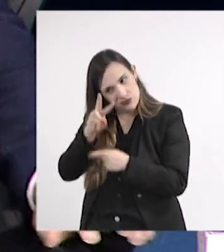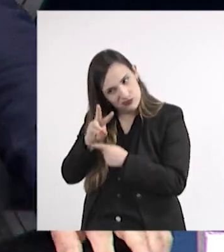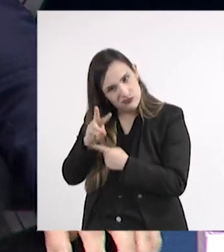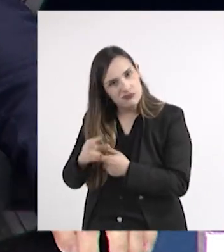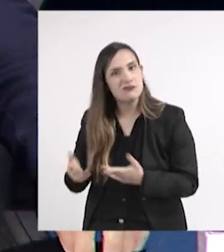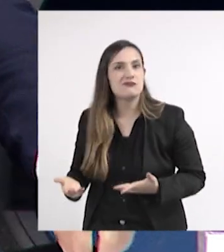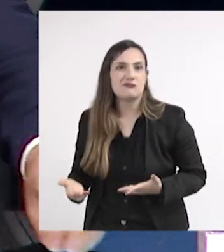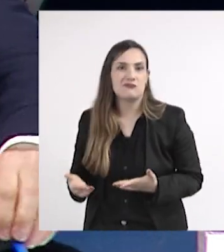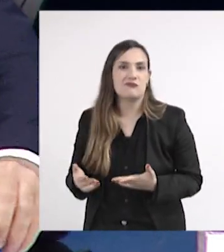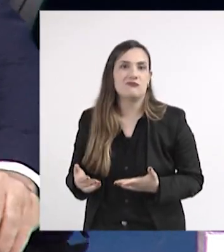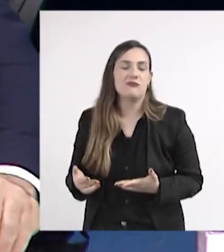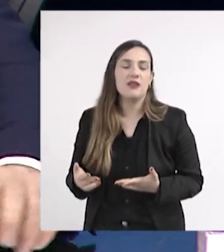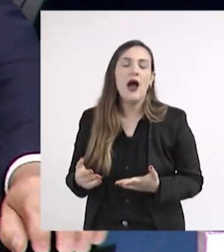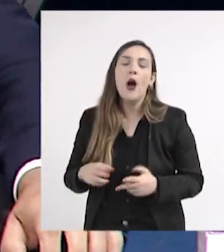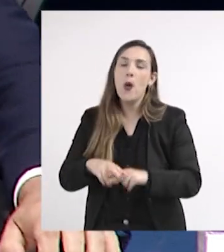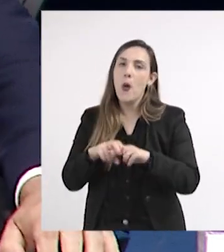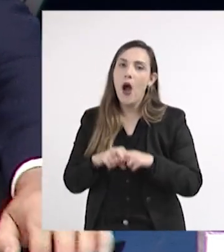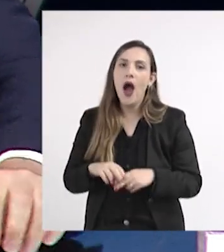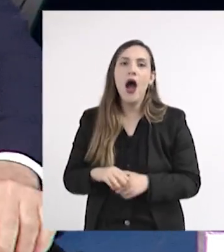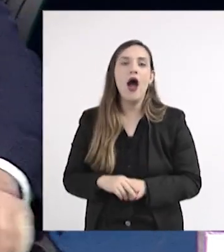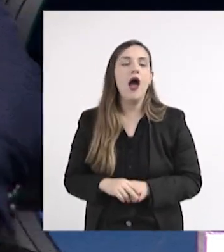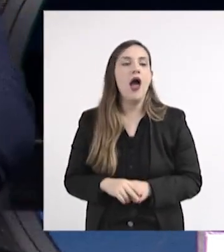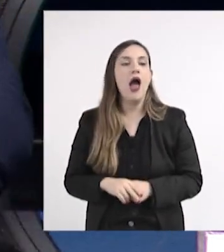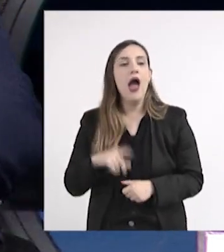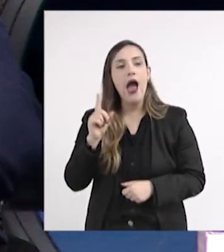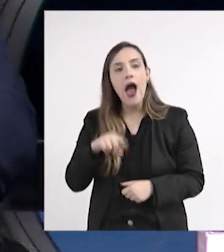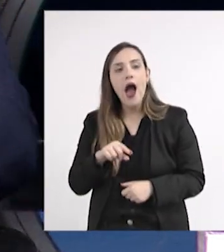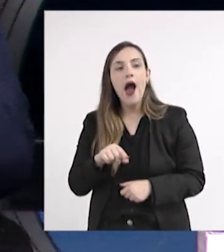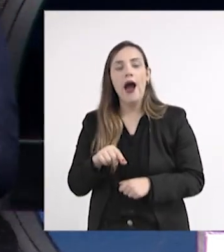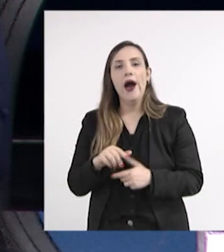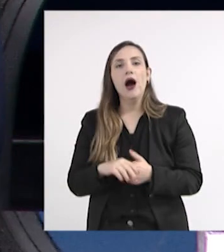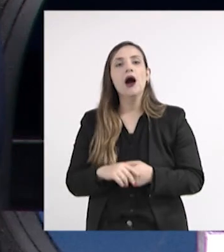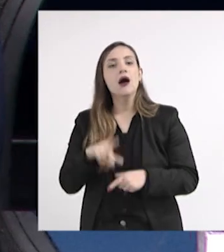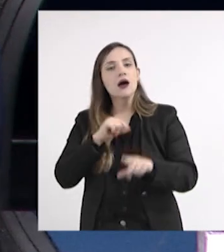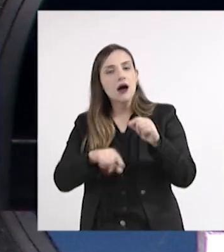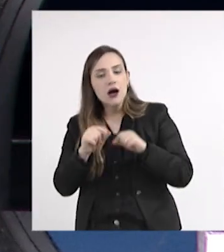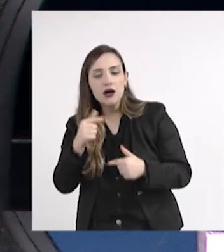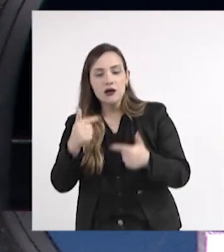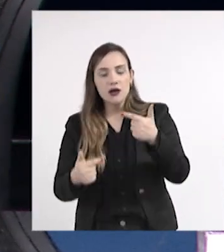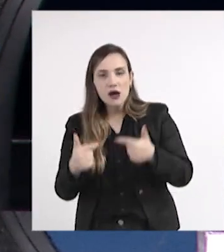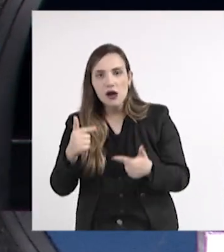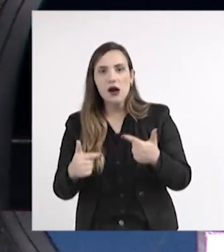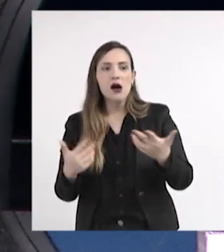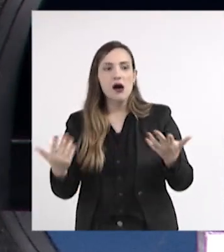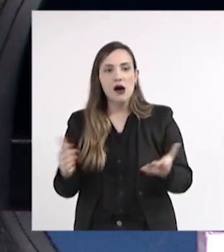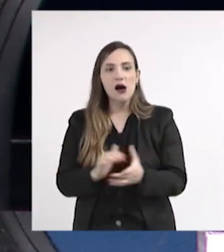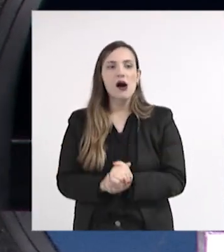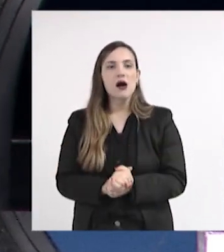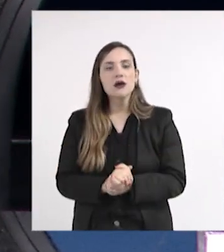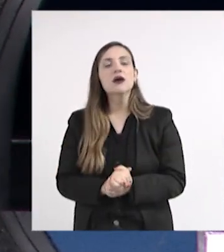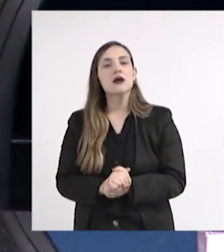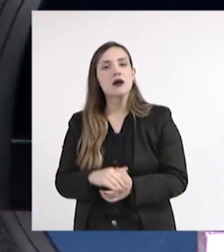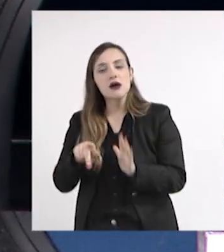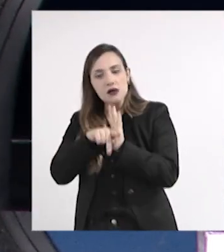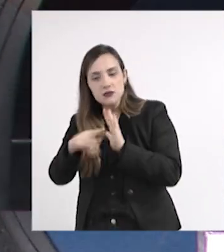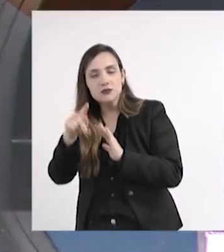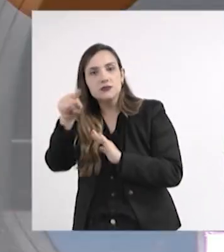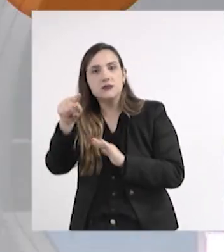de recursos, mas de uma decisão política levada a efeito pelo nosso Constituinte.